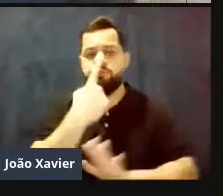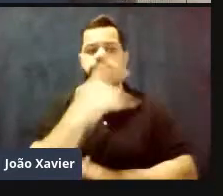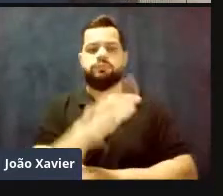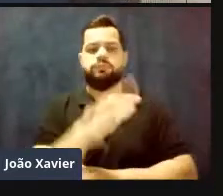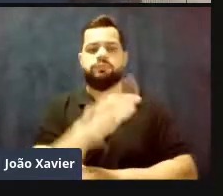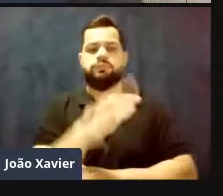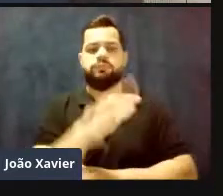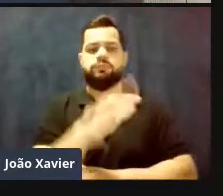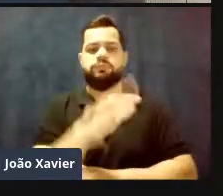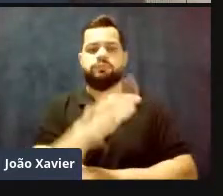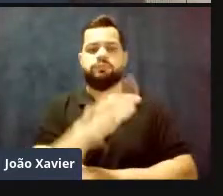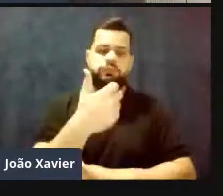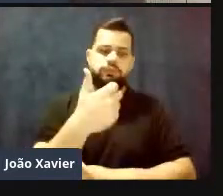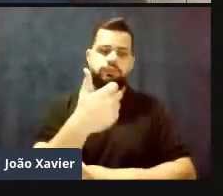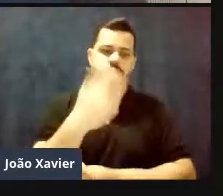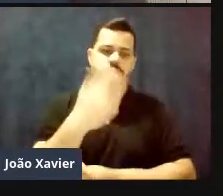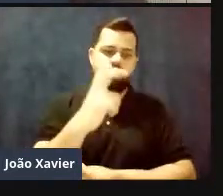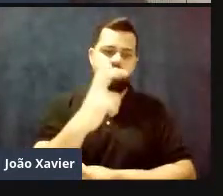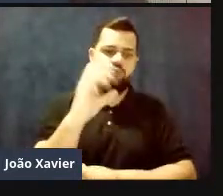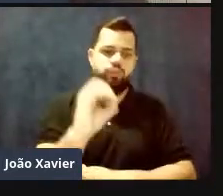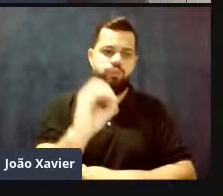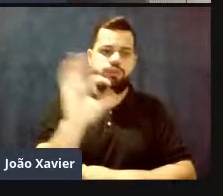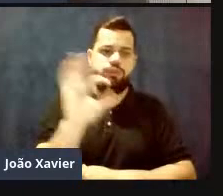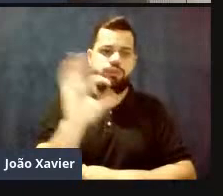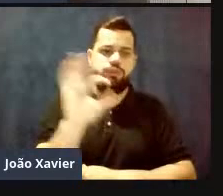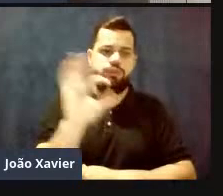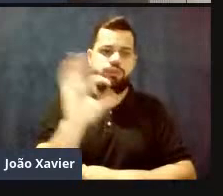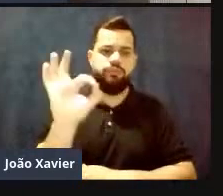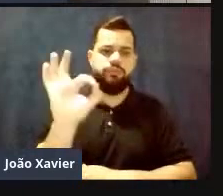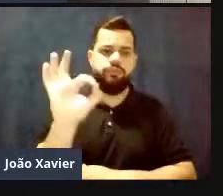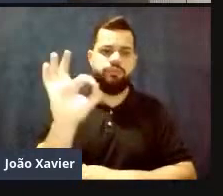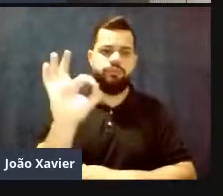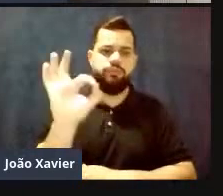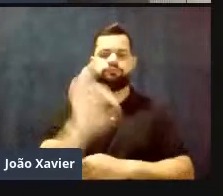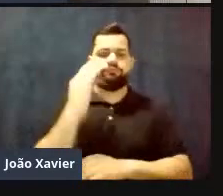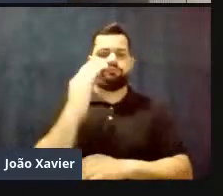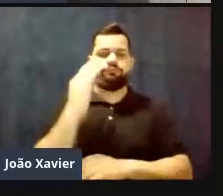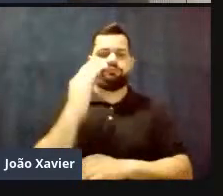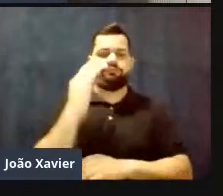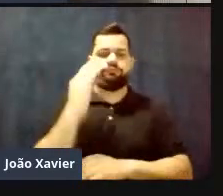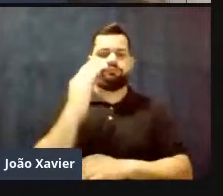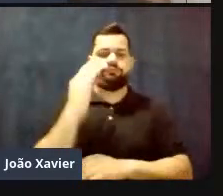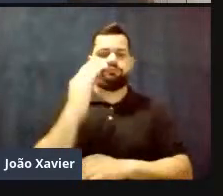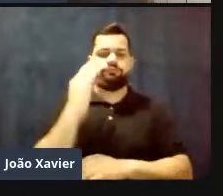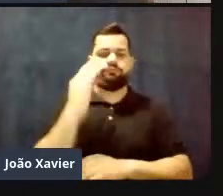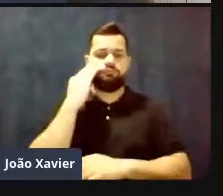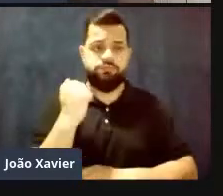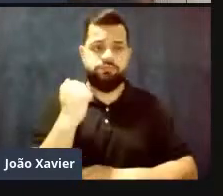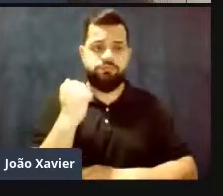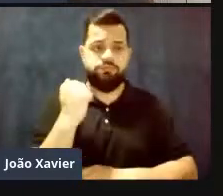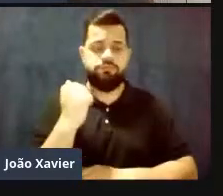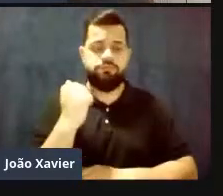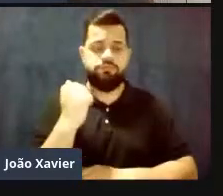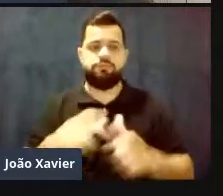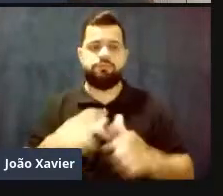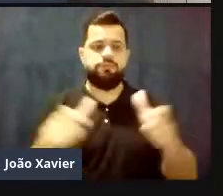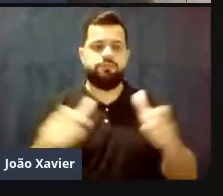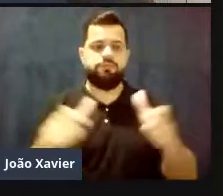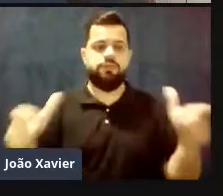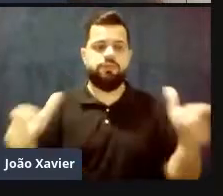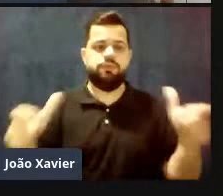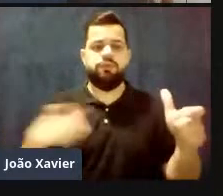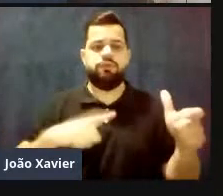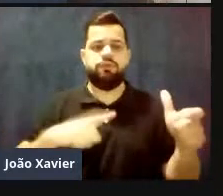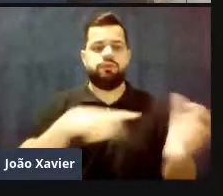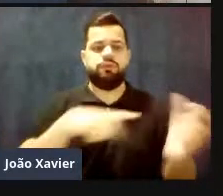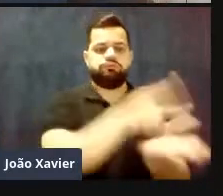público vai a óbito, saber que os pacientes, à medida que o nosso tempo de contato está aumentando, estão ficando mais tempo internados, nos